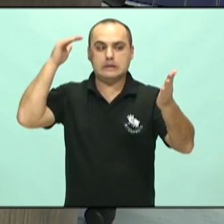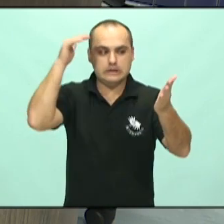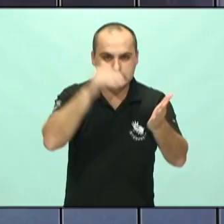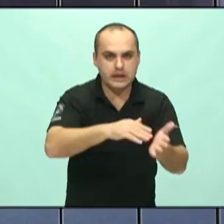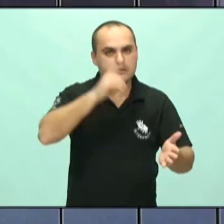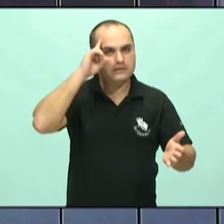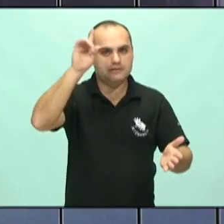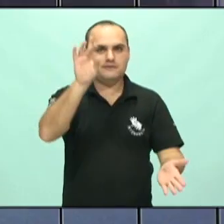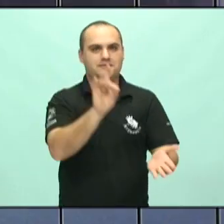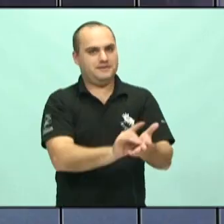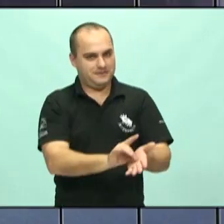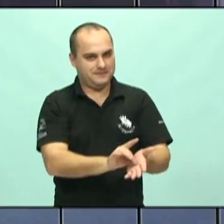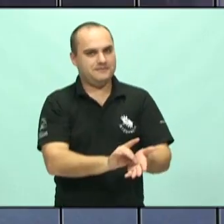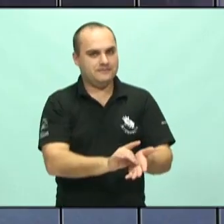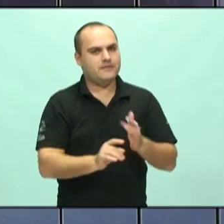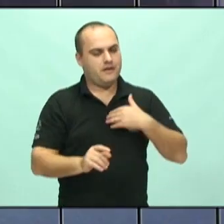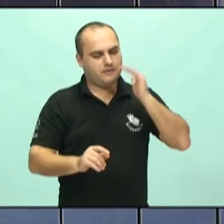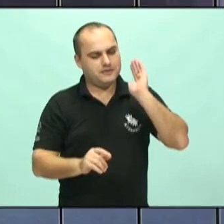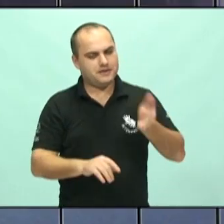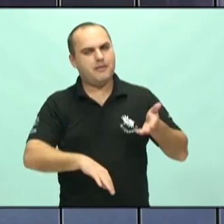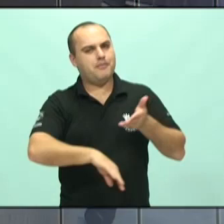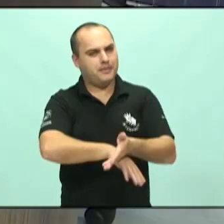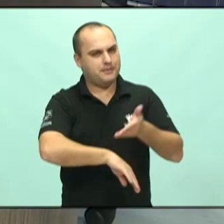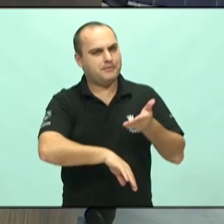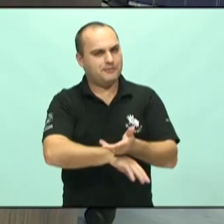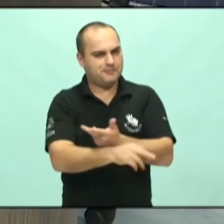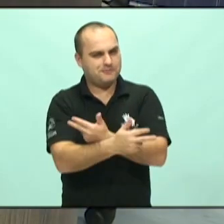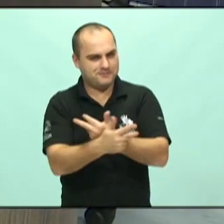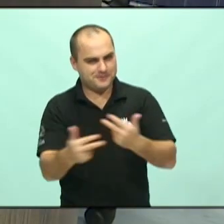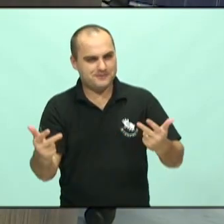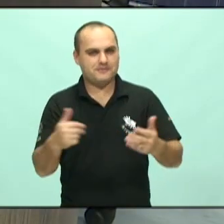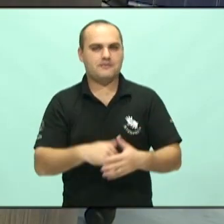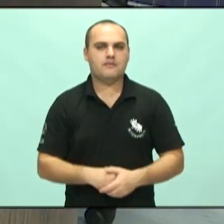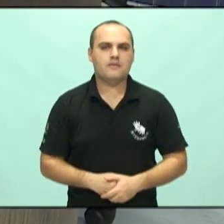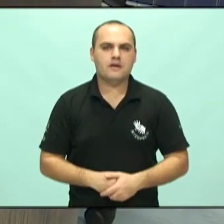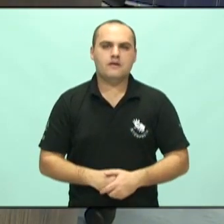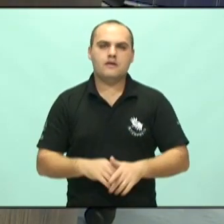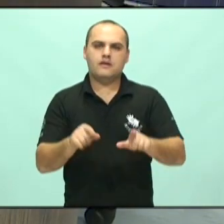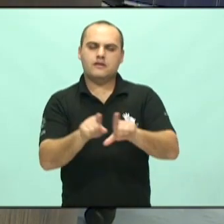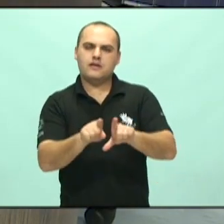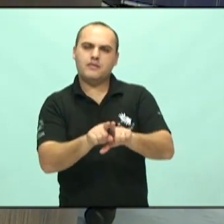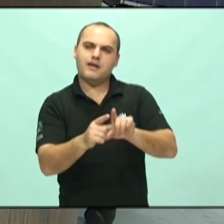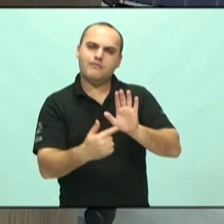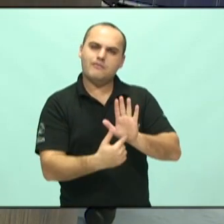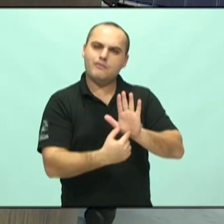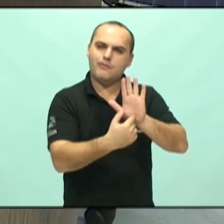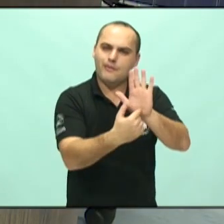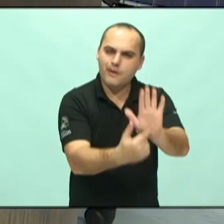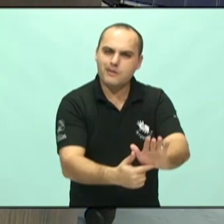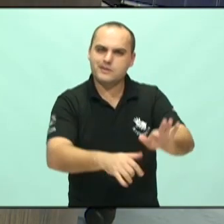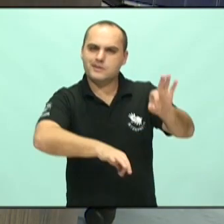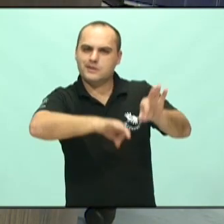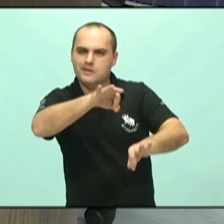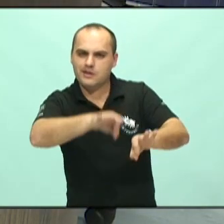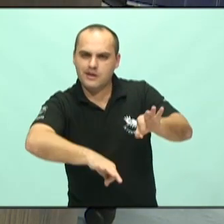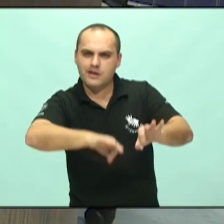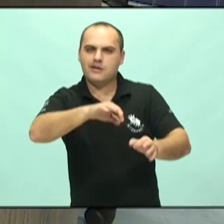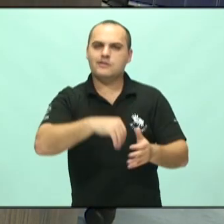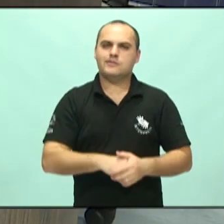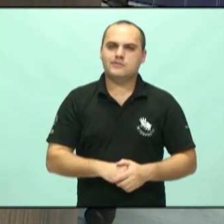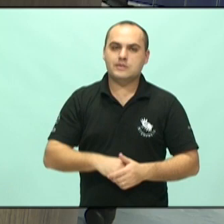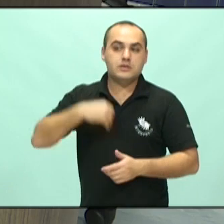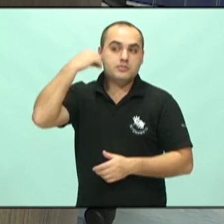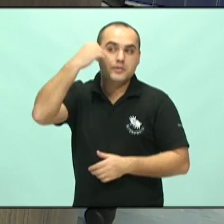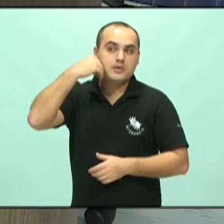né? Então, já participei de bastante coisa, né? Fora a mostra de teatro para bebês, os intercâmbios culturais que a gente já